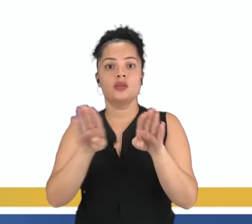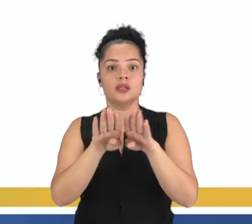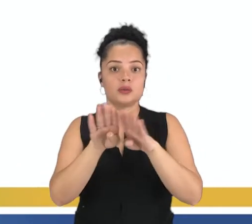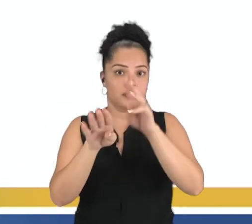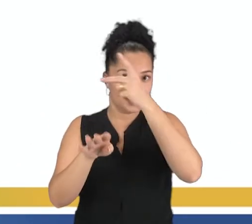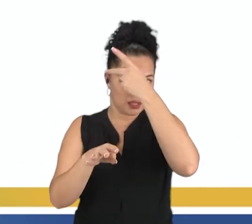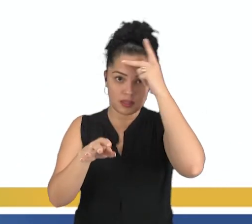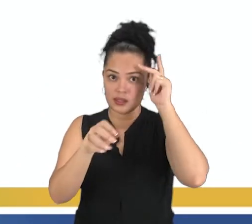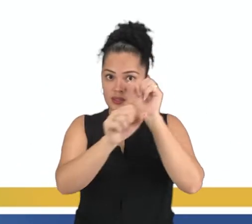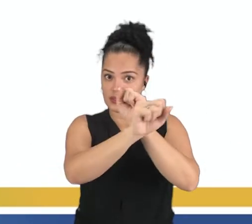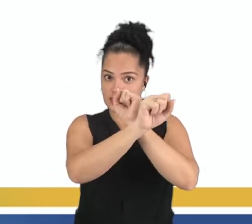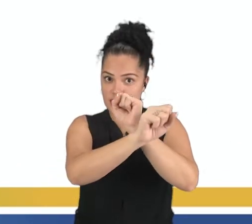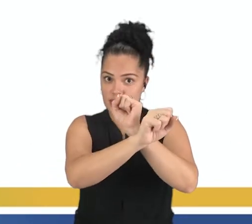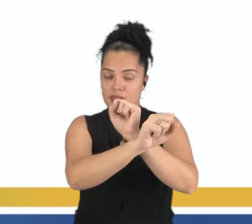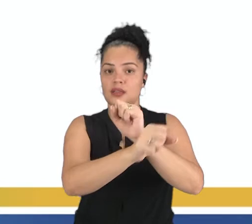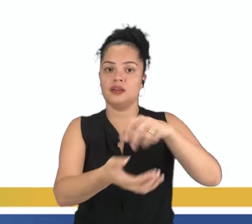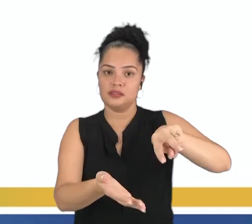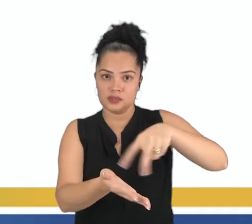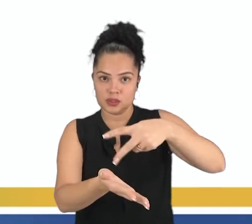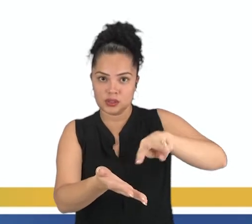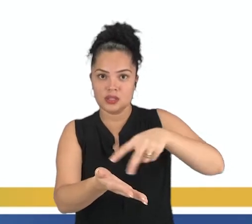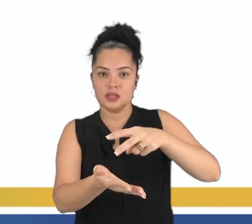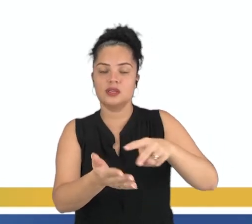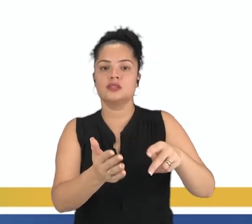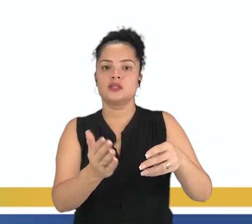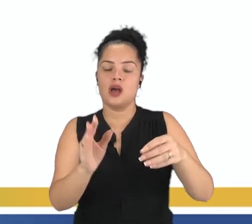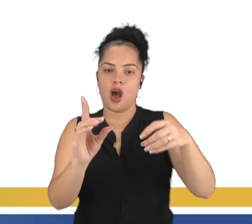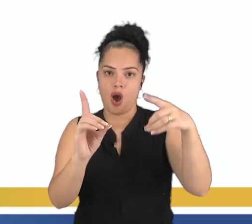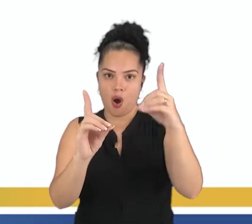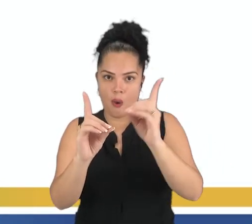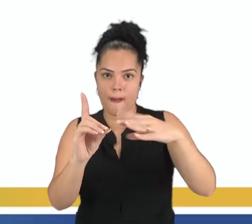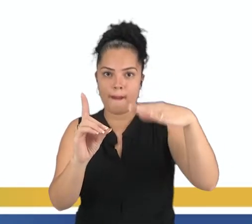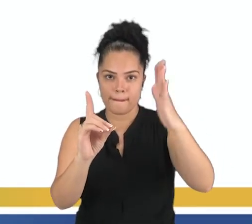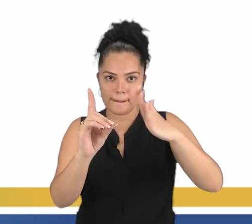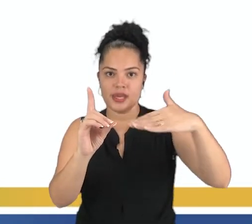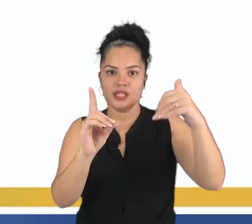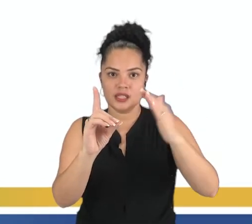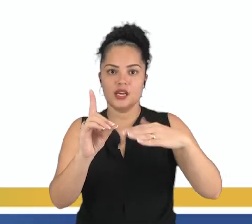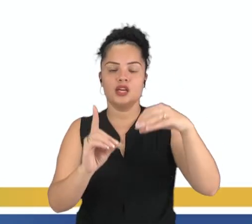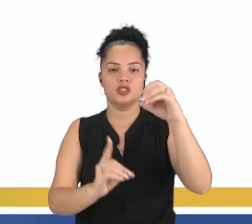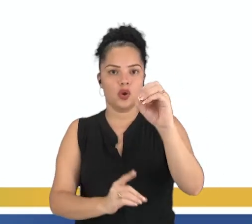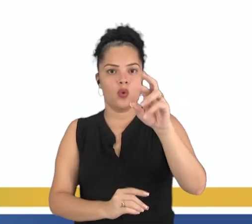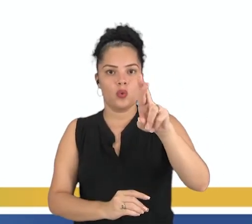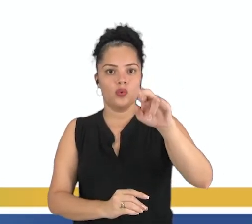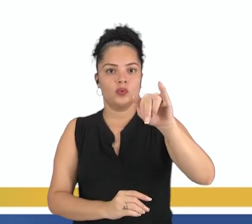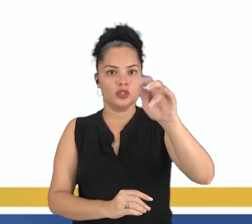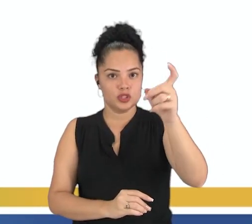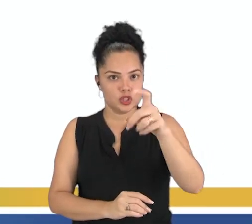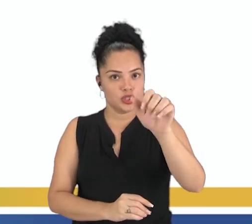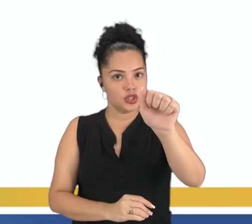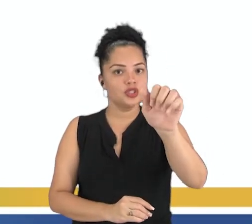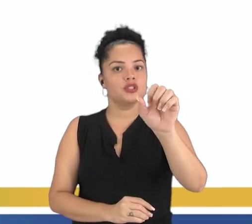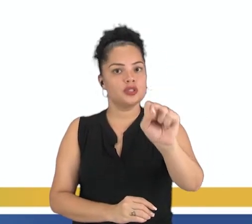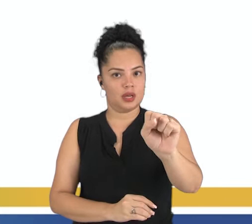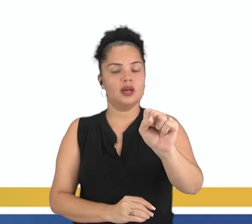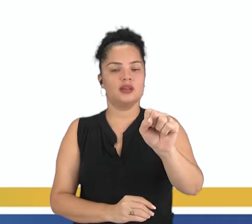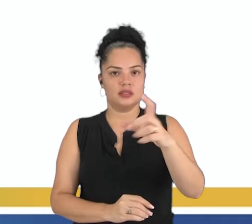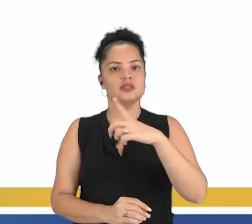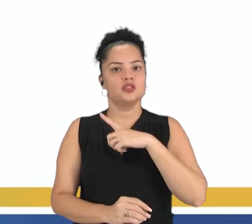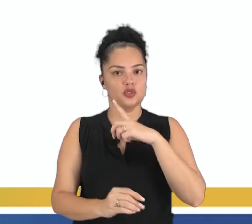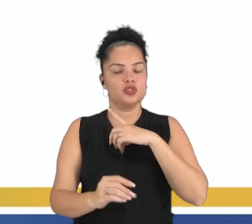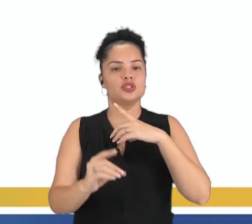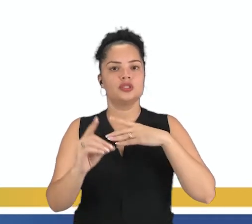eles faziam as suas danças, também eram em homenagem aos orixás. Só que no Brasil, as danças em homenagem aos orixás, que eram feitas